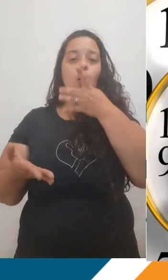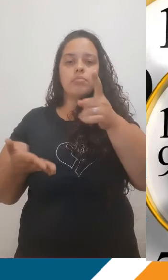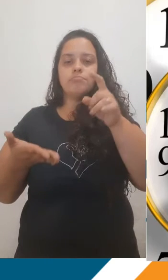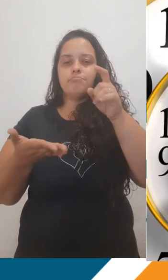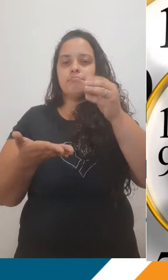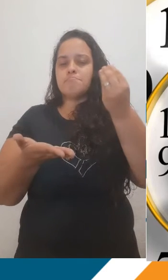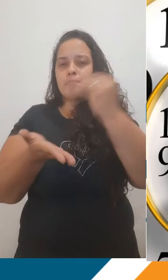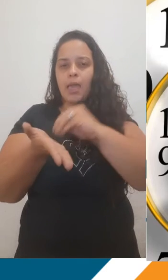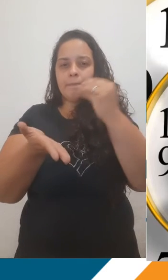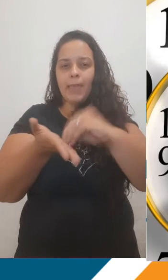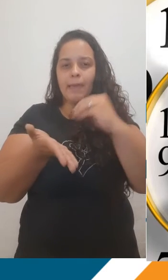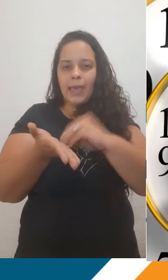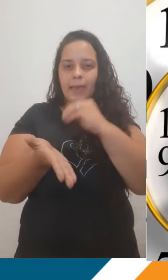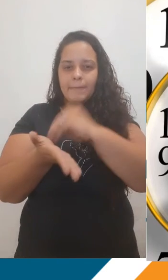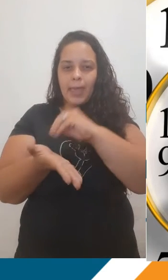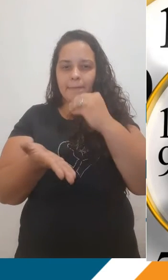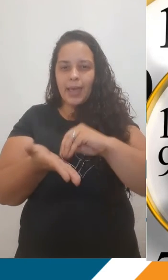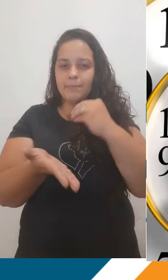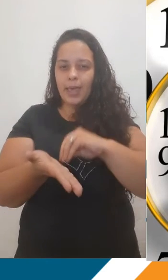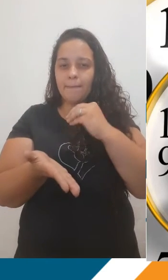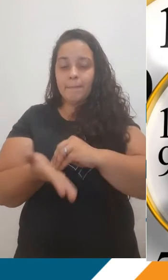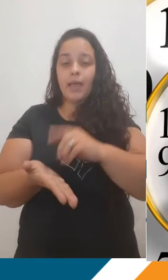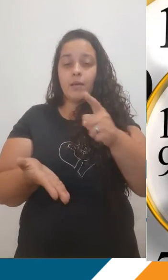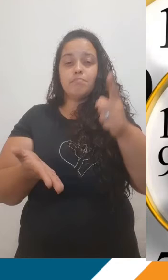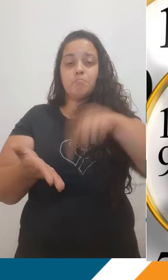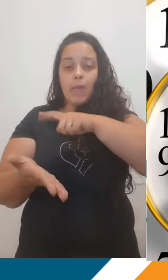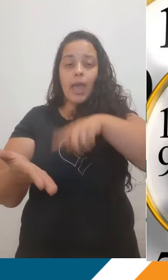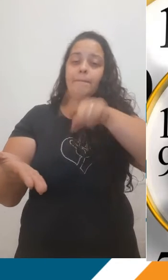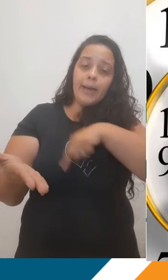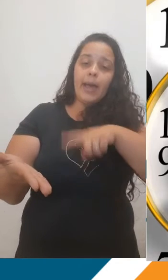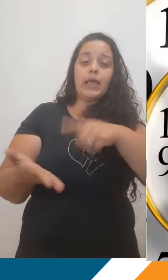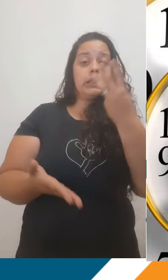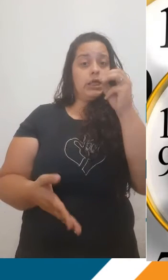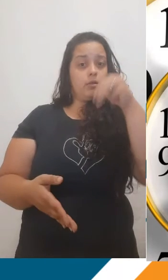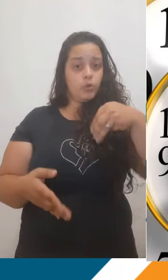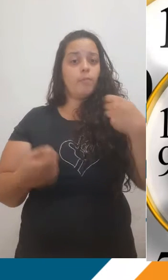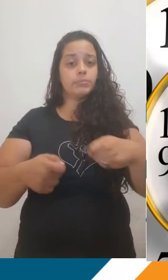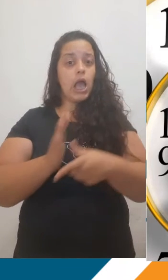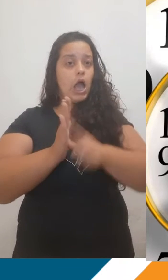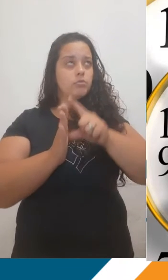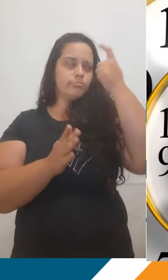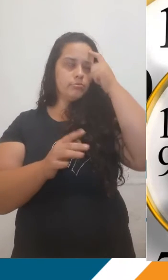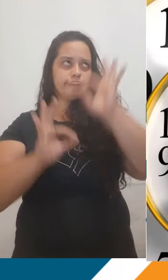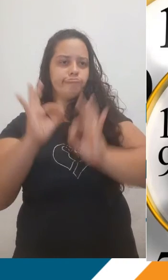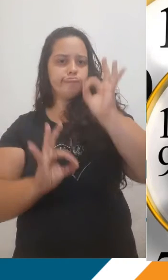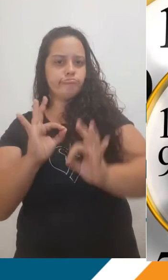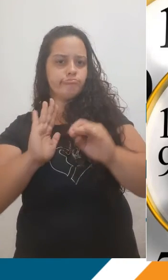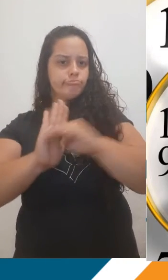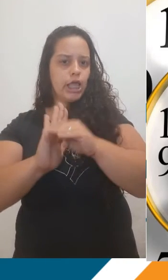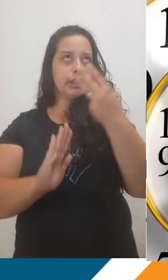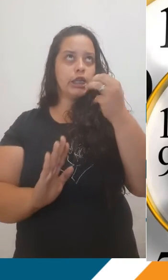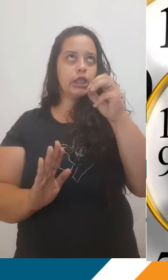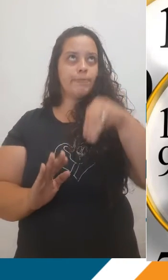cuidadosamente a marcação do cartão resposta. Você já desconta aquele tempo, 30 minutos. E aí, a partir